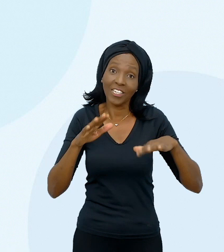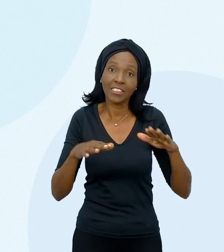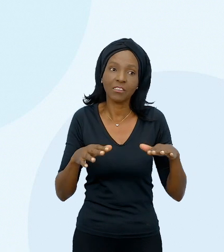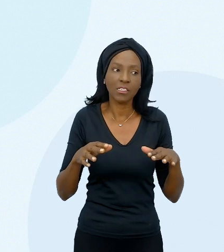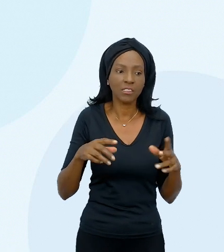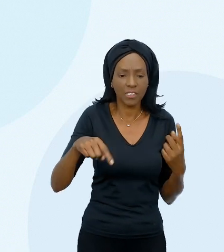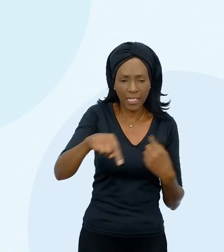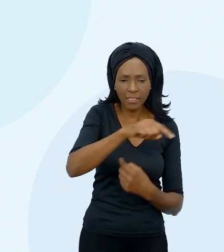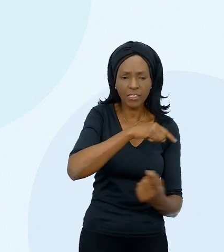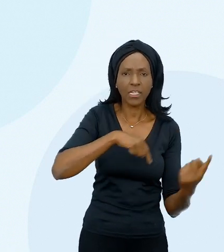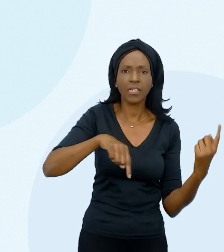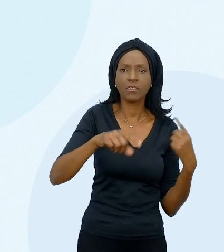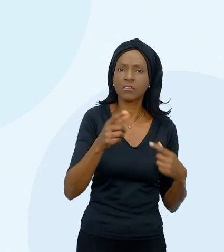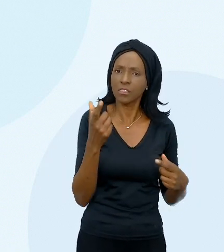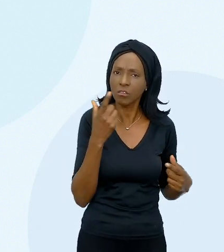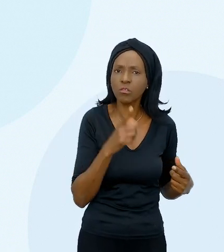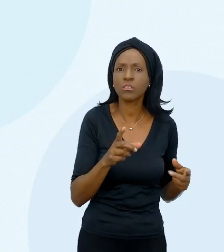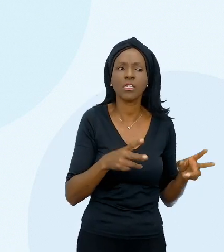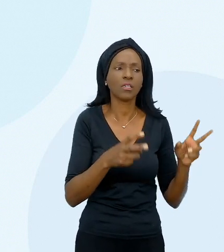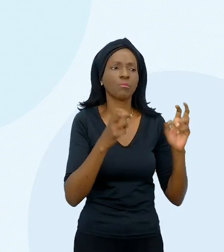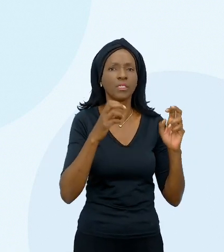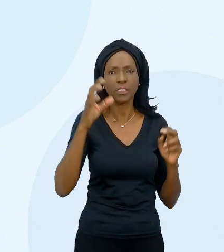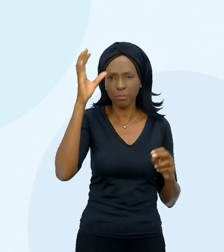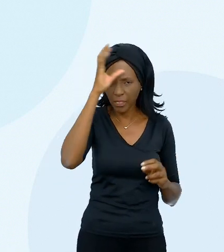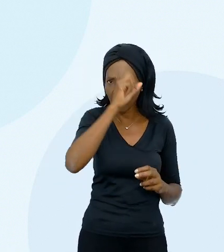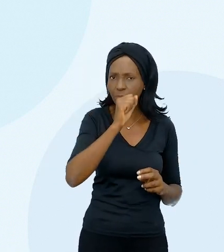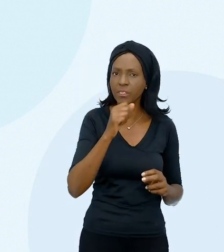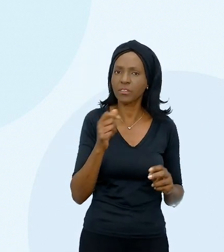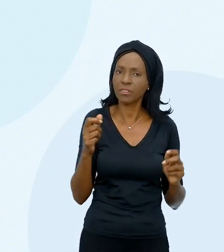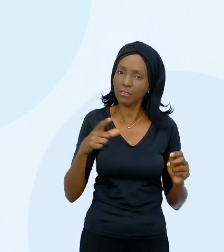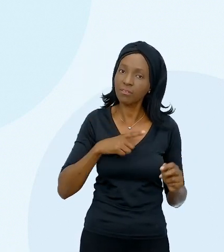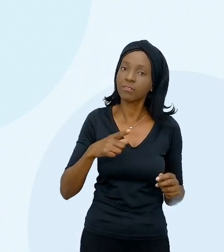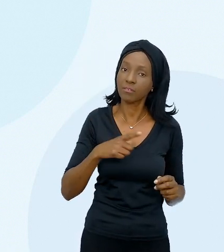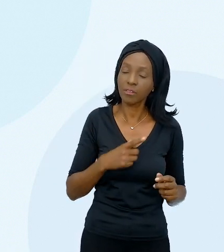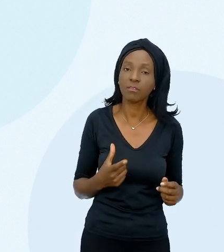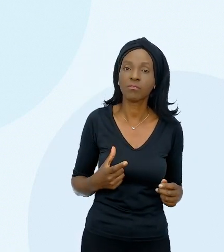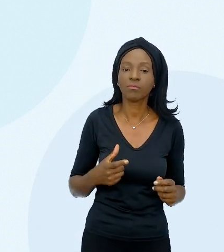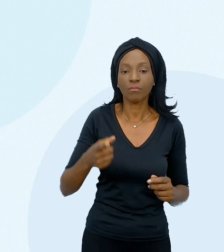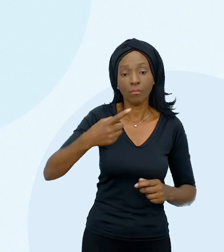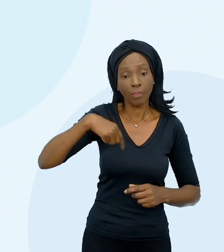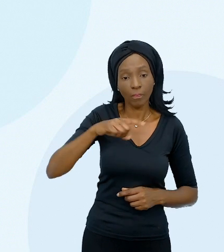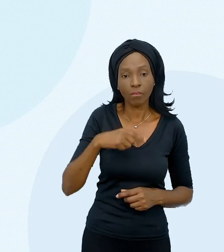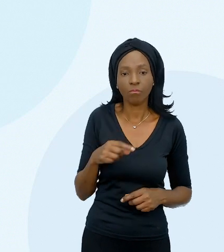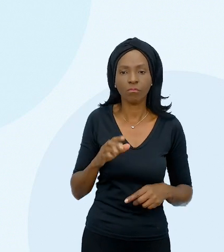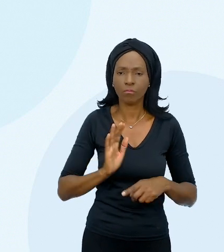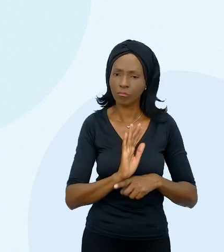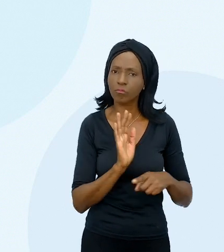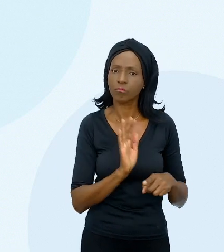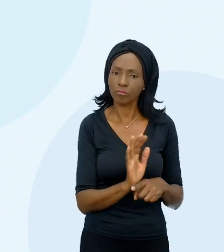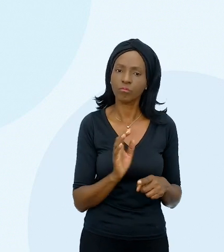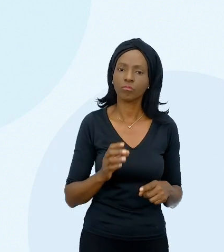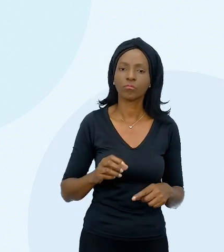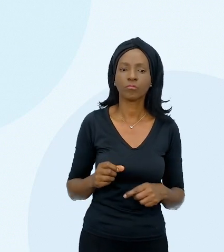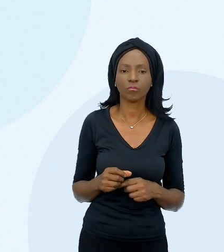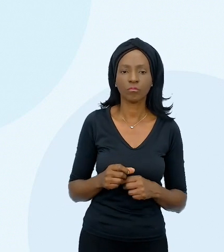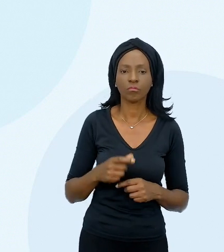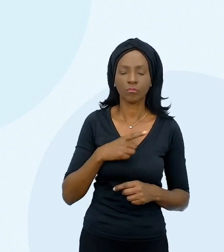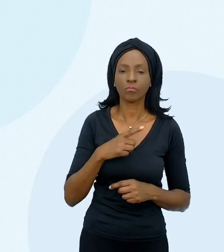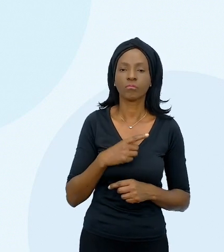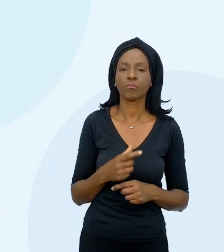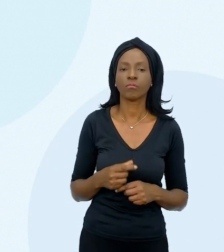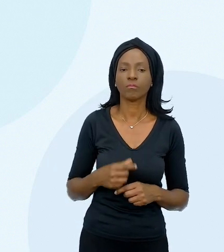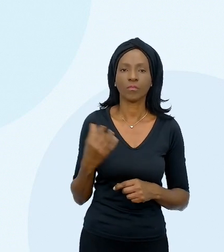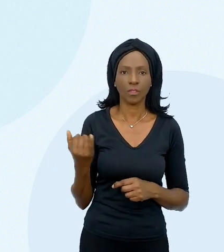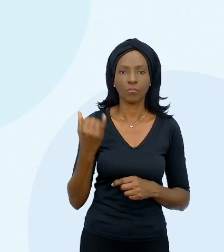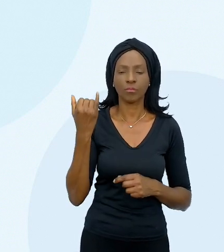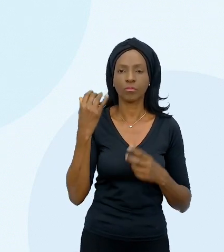aprendem. Então, isso é importante. Às vezes a gente fala de duplas colaborativas, mas no caso aqui em equipes, são equipes colaborativas. Bem,